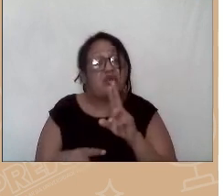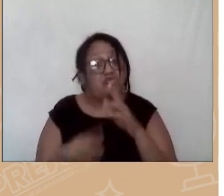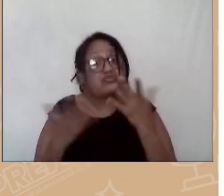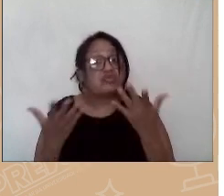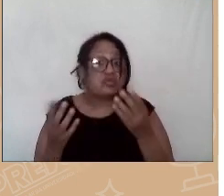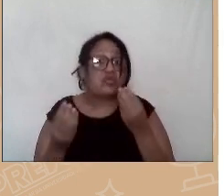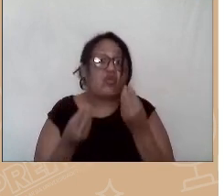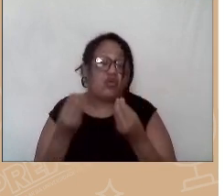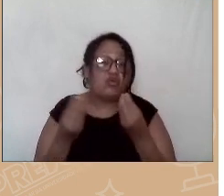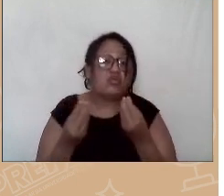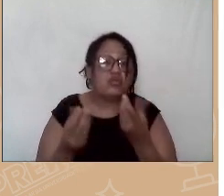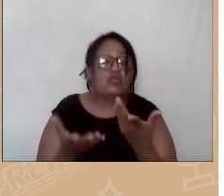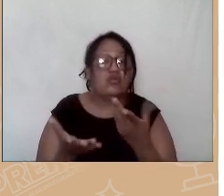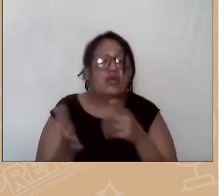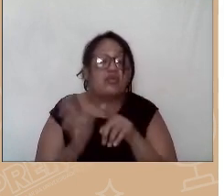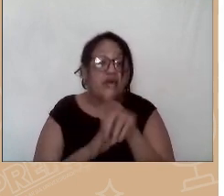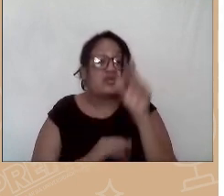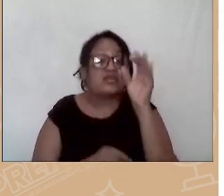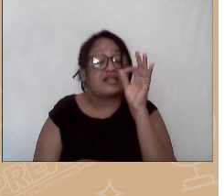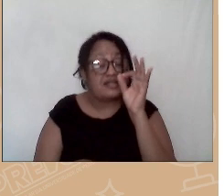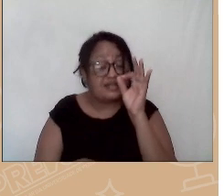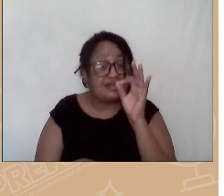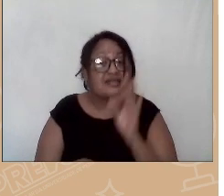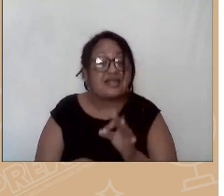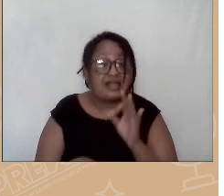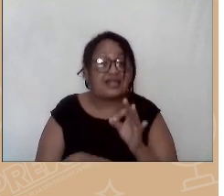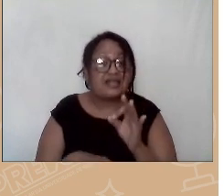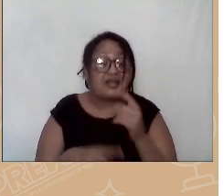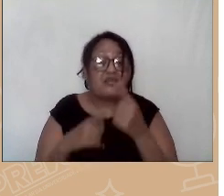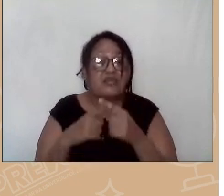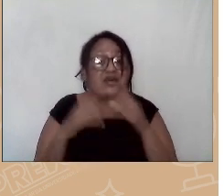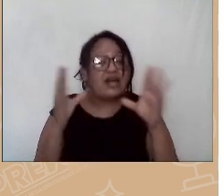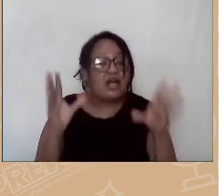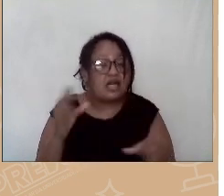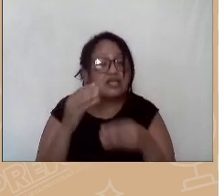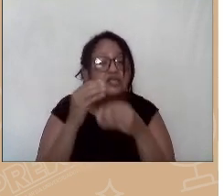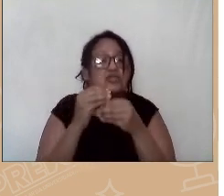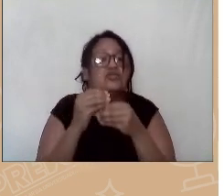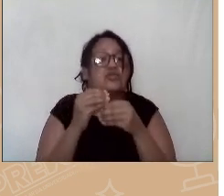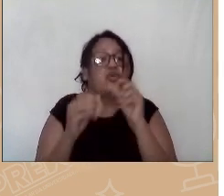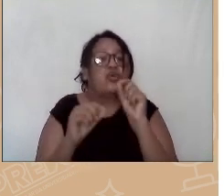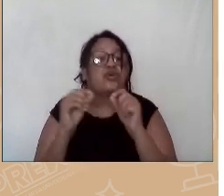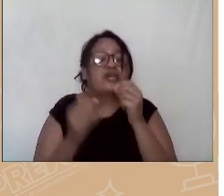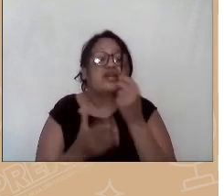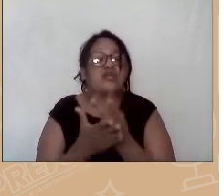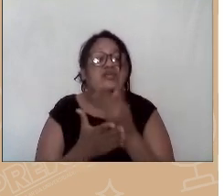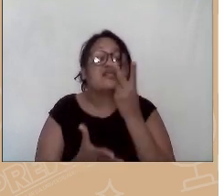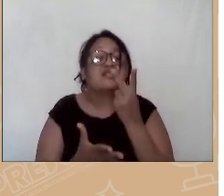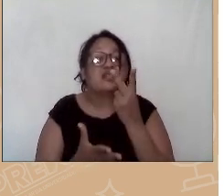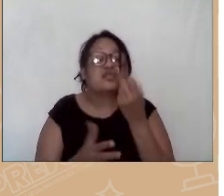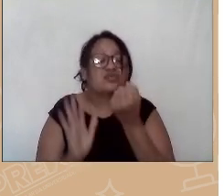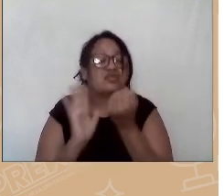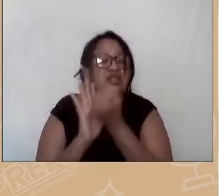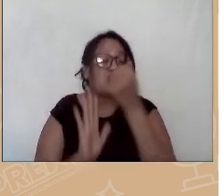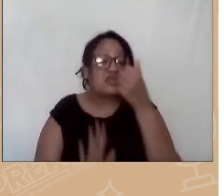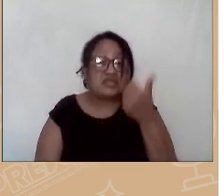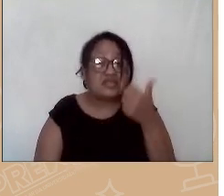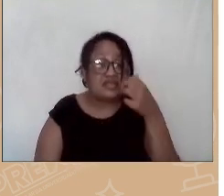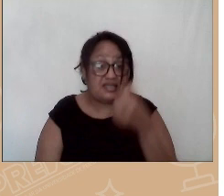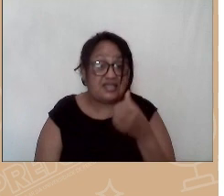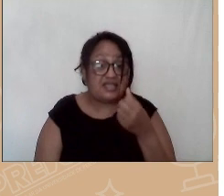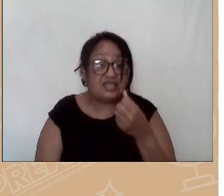descreve bem resumidamente o que ocorreu no século 16 e foi justamente isso que desencadeou as grandes